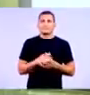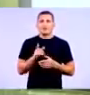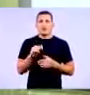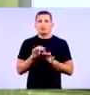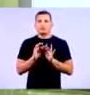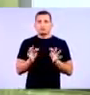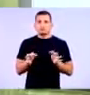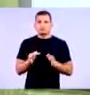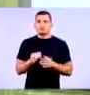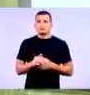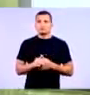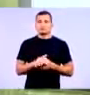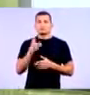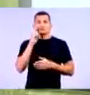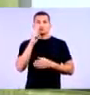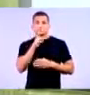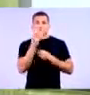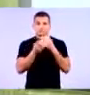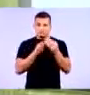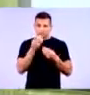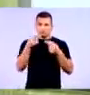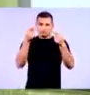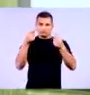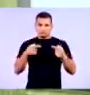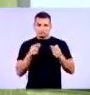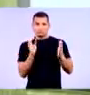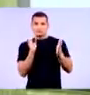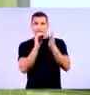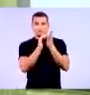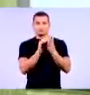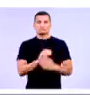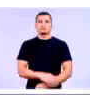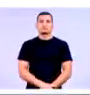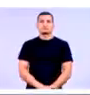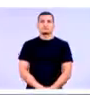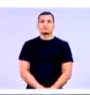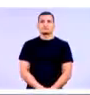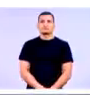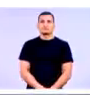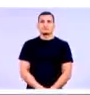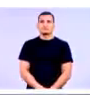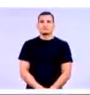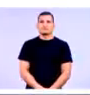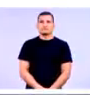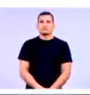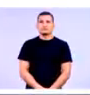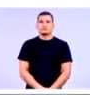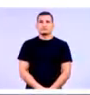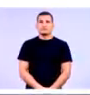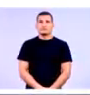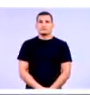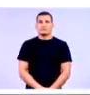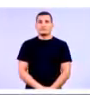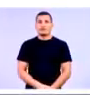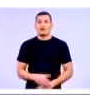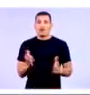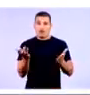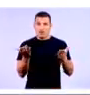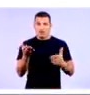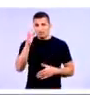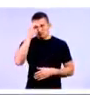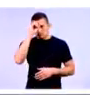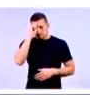Vamos ver agora como postar em um questionário. Olá! Esse tutorial você vai aprender